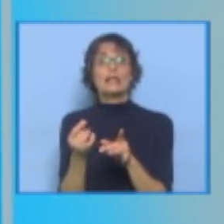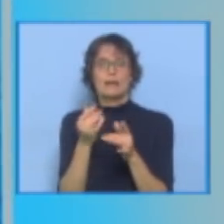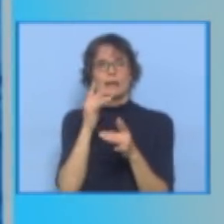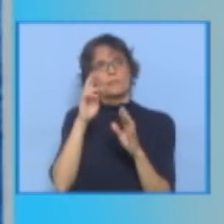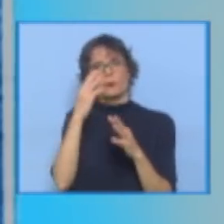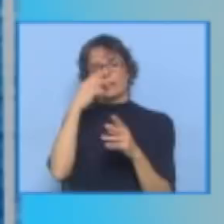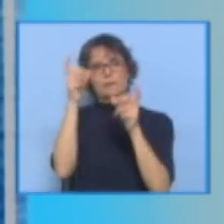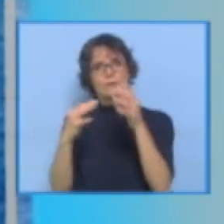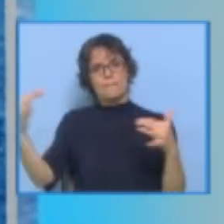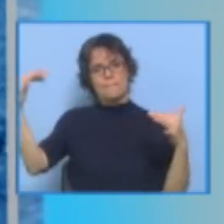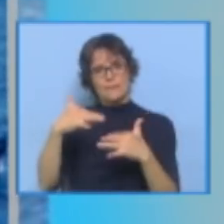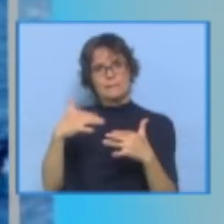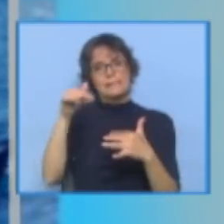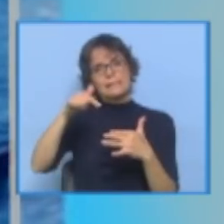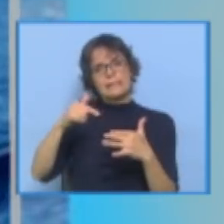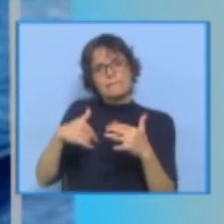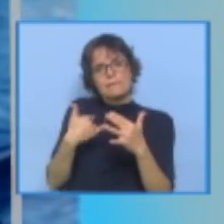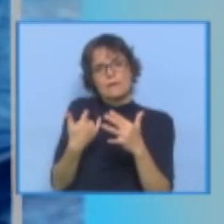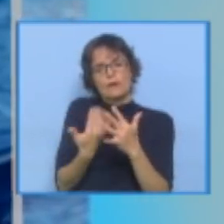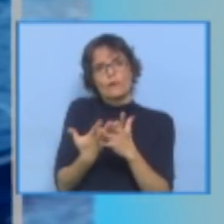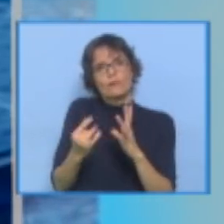e que seja uma conversa